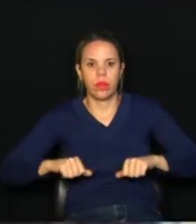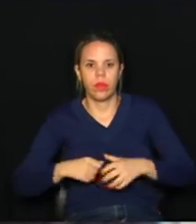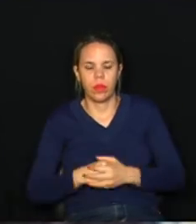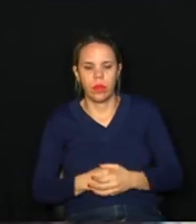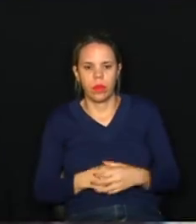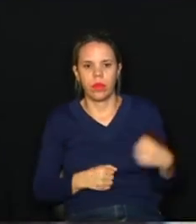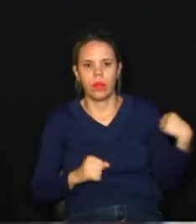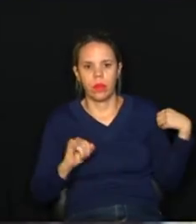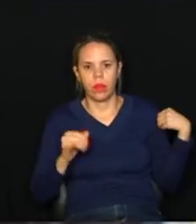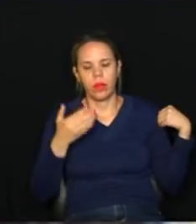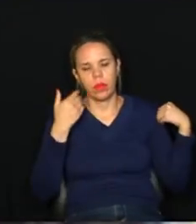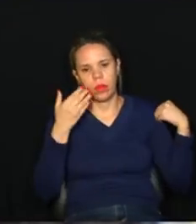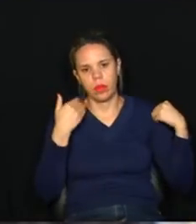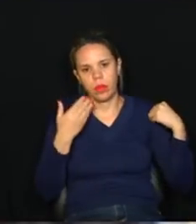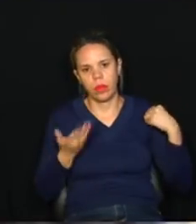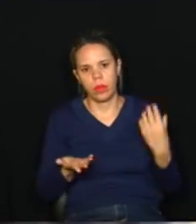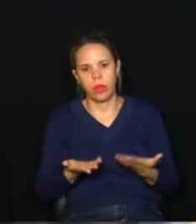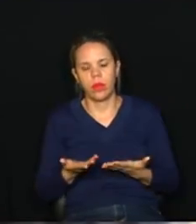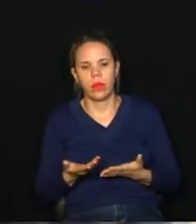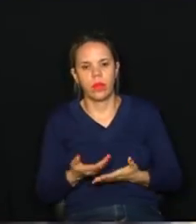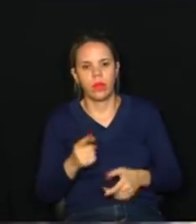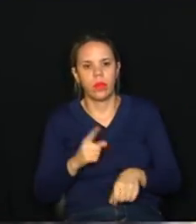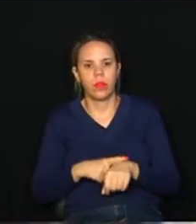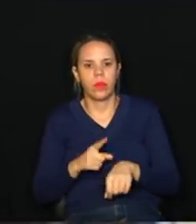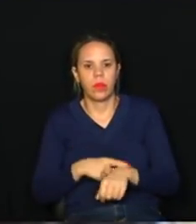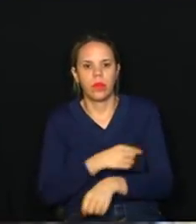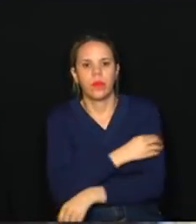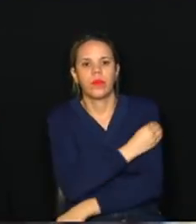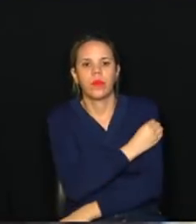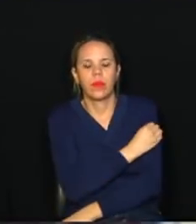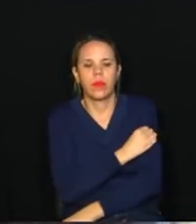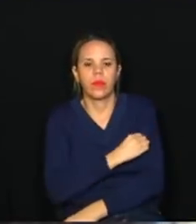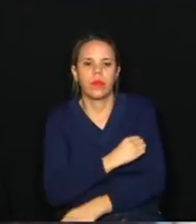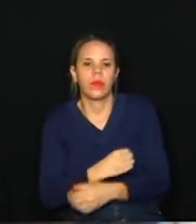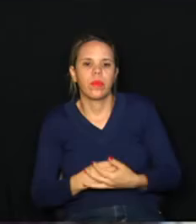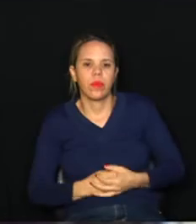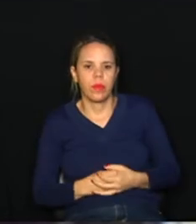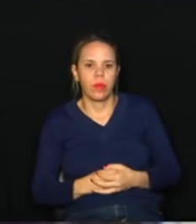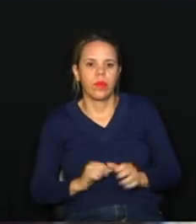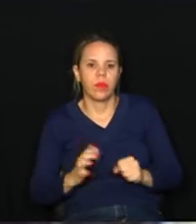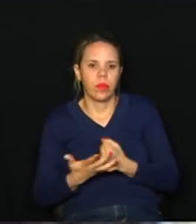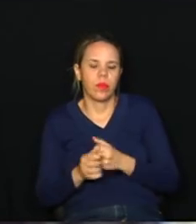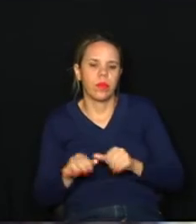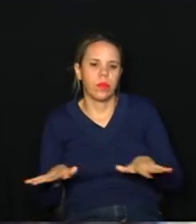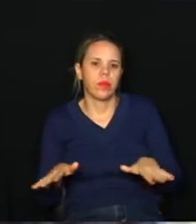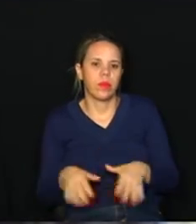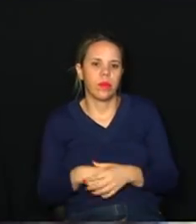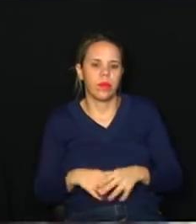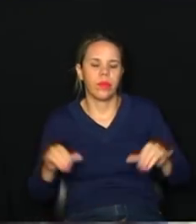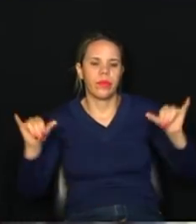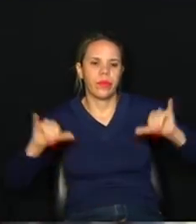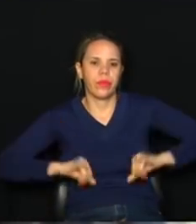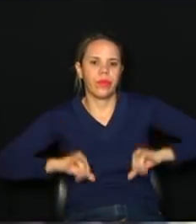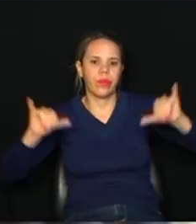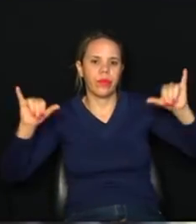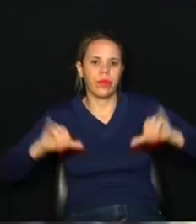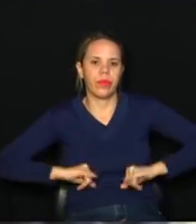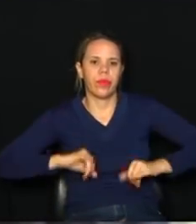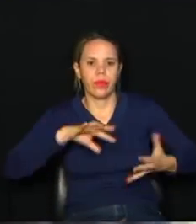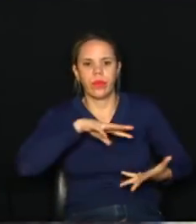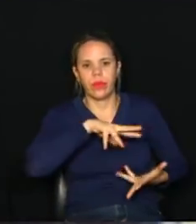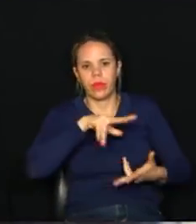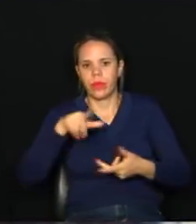se aproveitando de um momento de pandemia, de um sofrimento